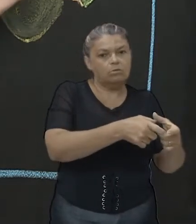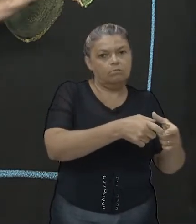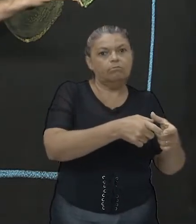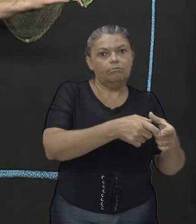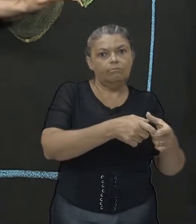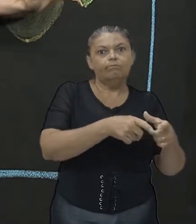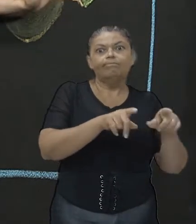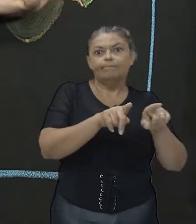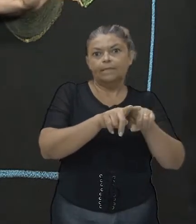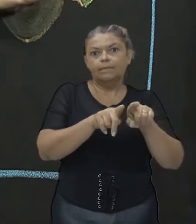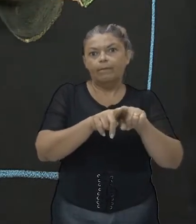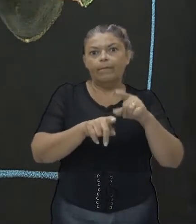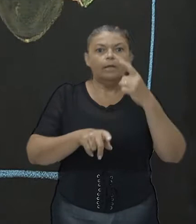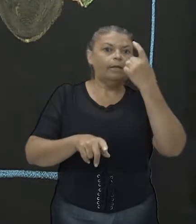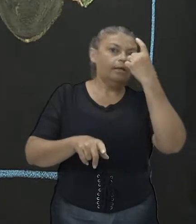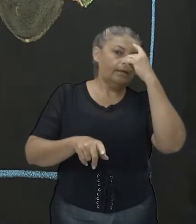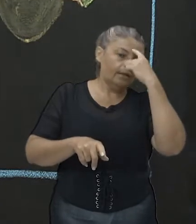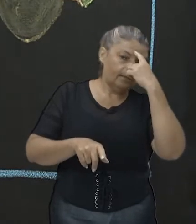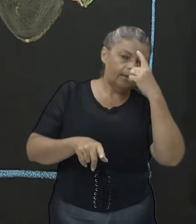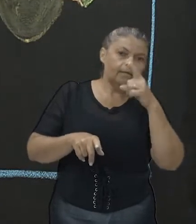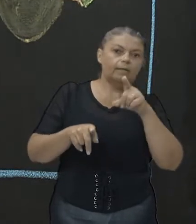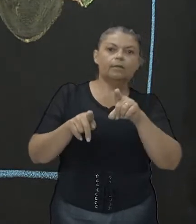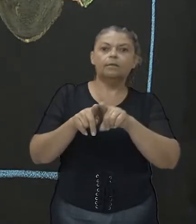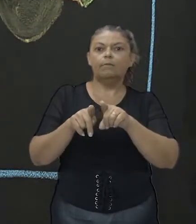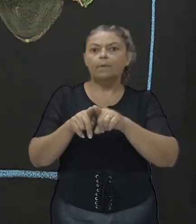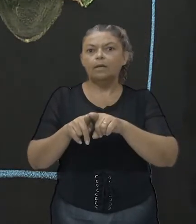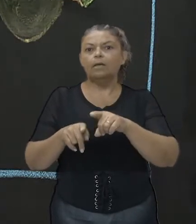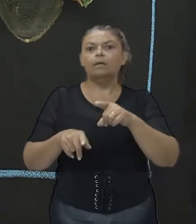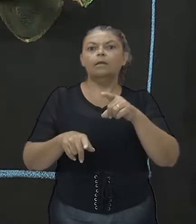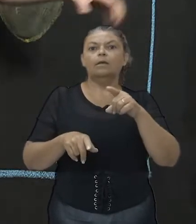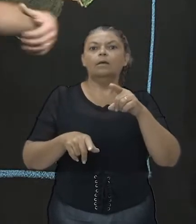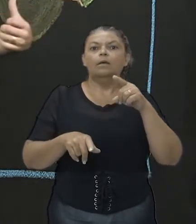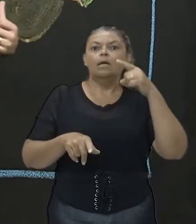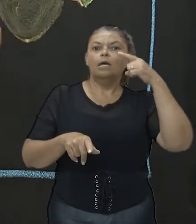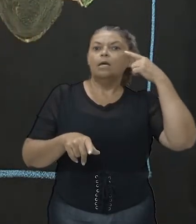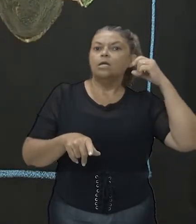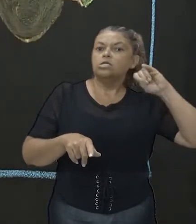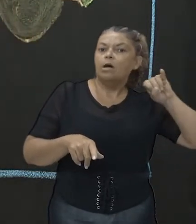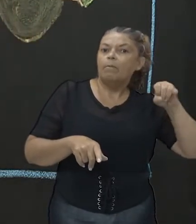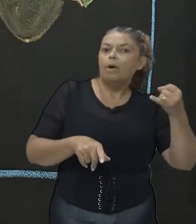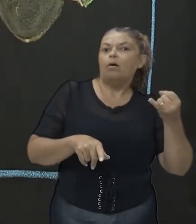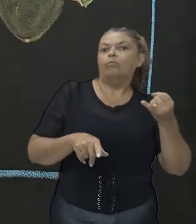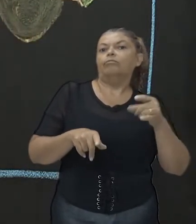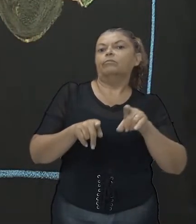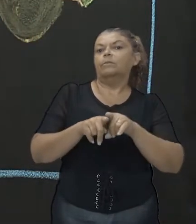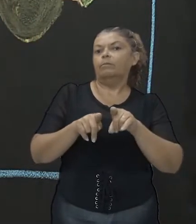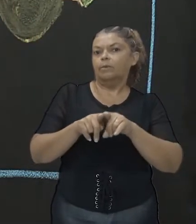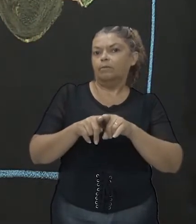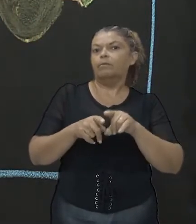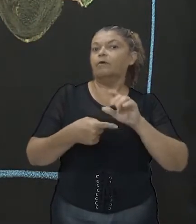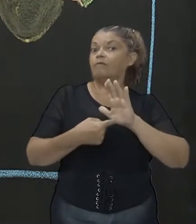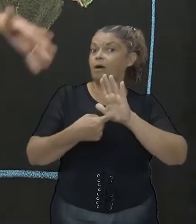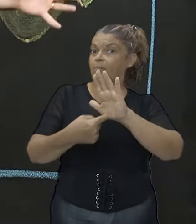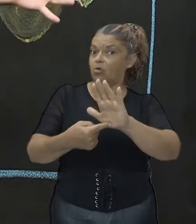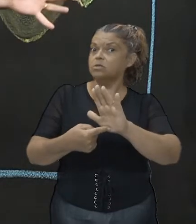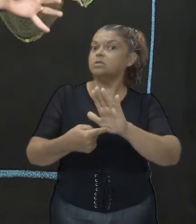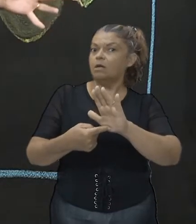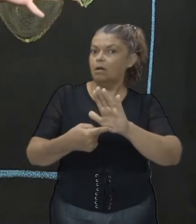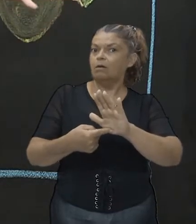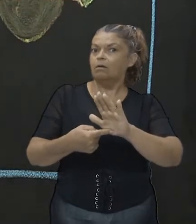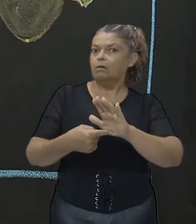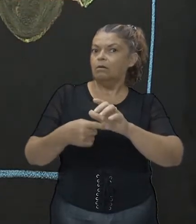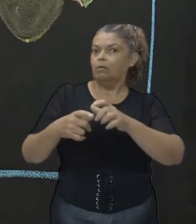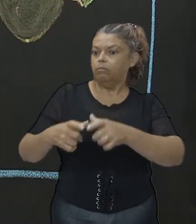Índia, Bangladesh, China, Japão, vão aparecer nesse tipo de mapa já bem